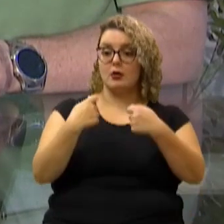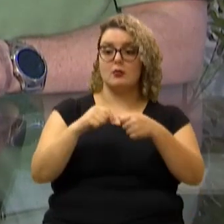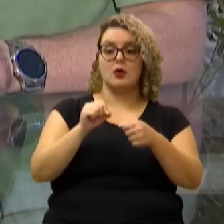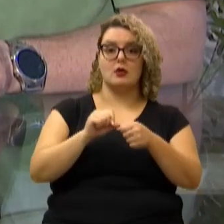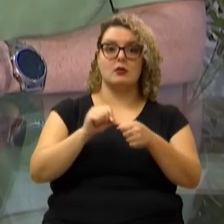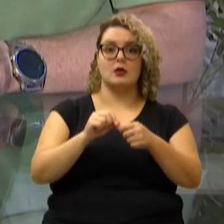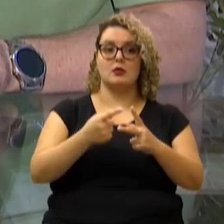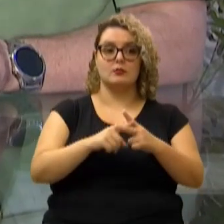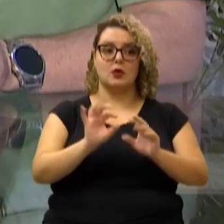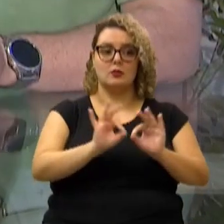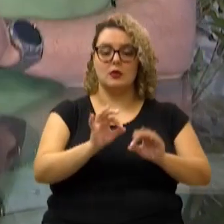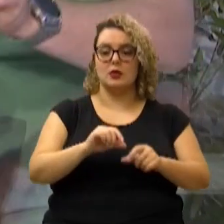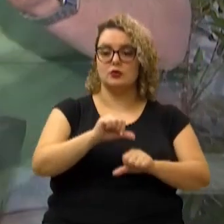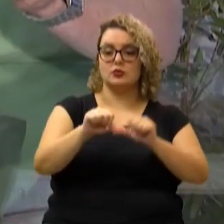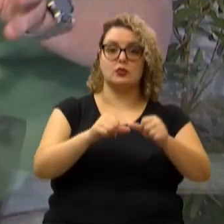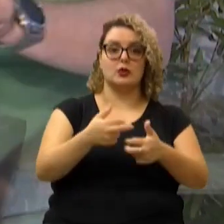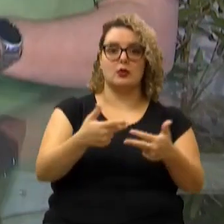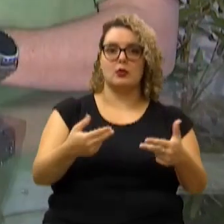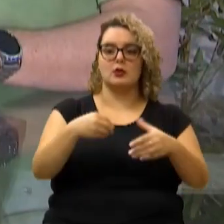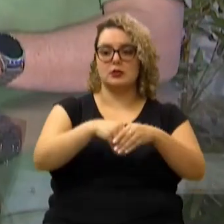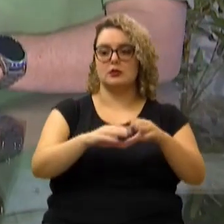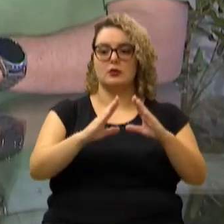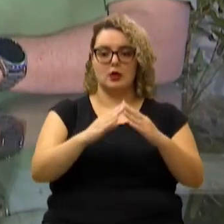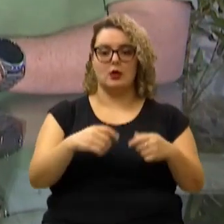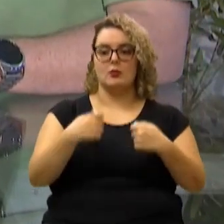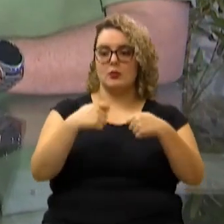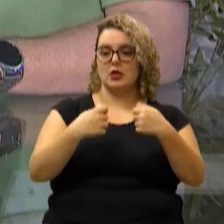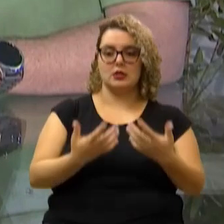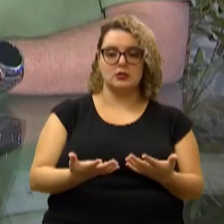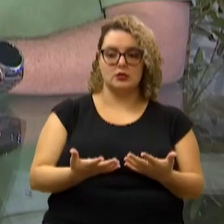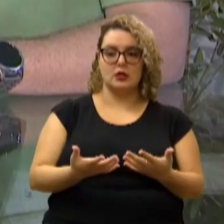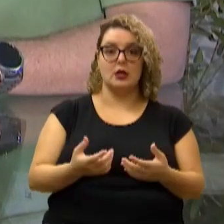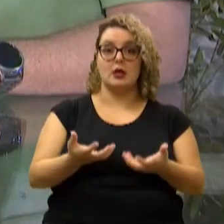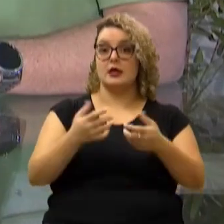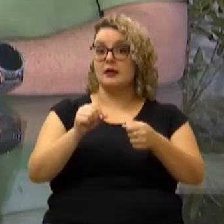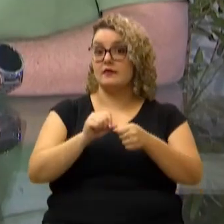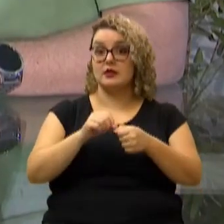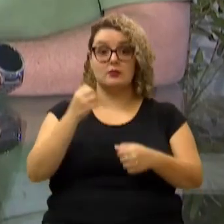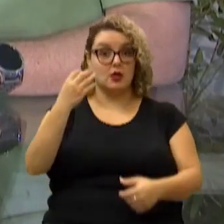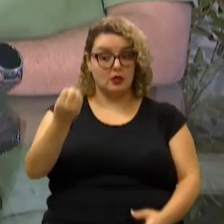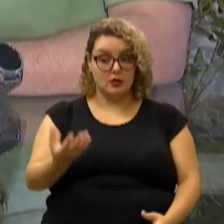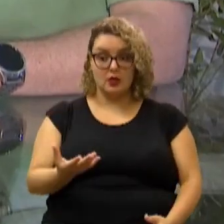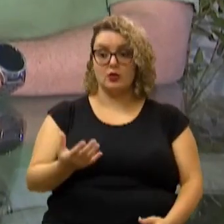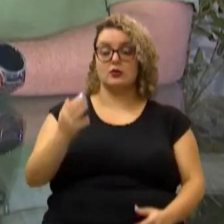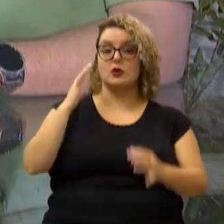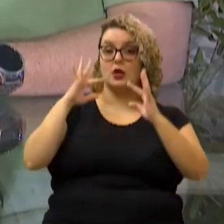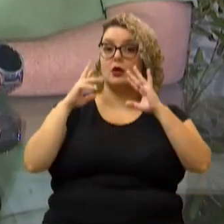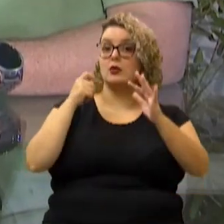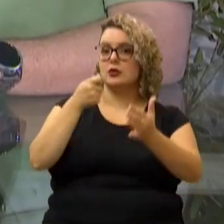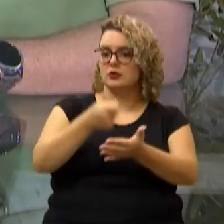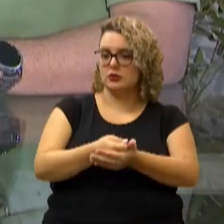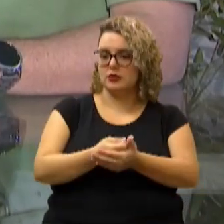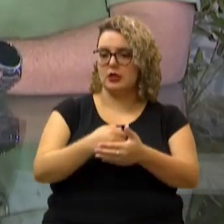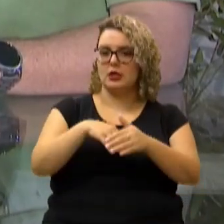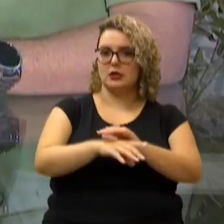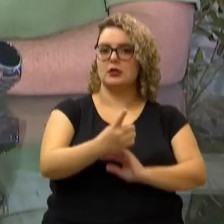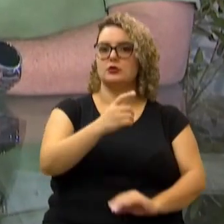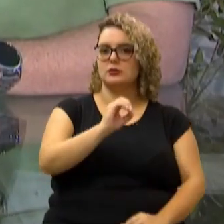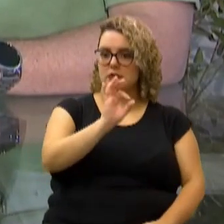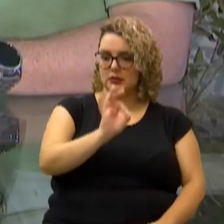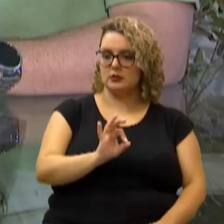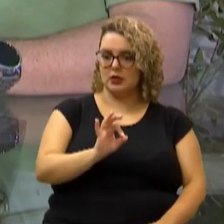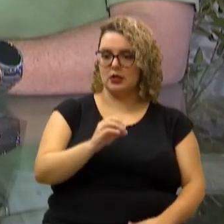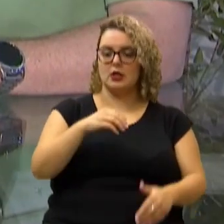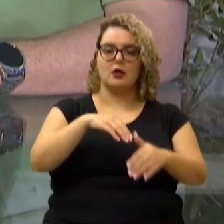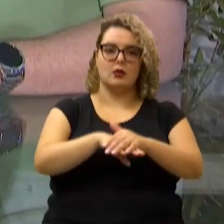precisou fazer uma reforma precisou trocar alguma coisa dentro da casa precisou quer fazer uma viagem então realização de sonhos está